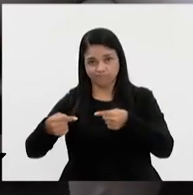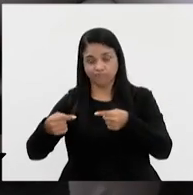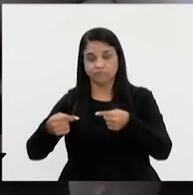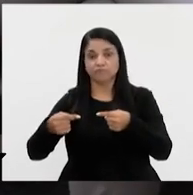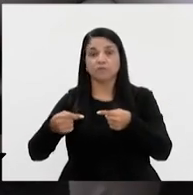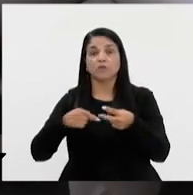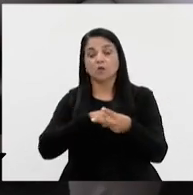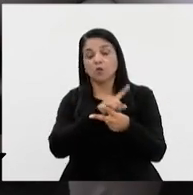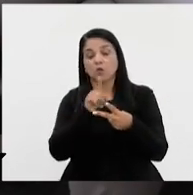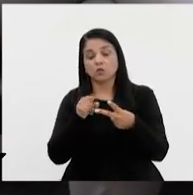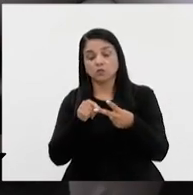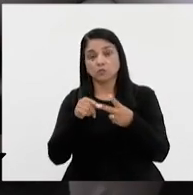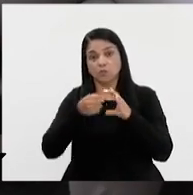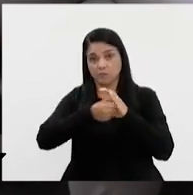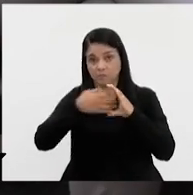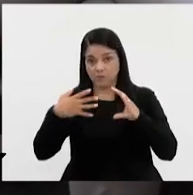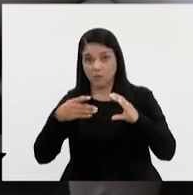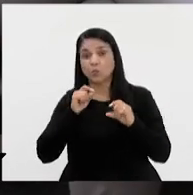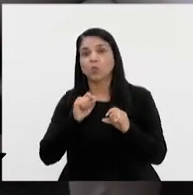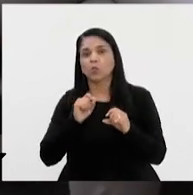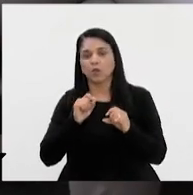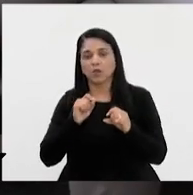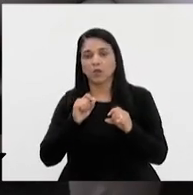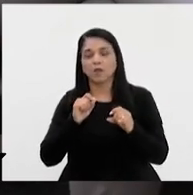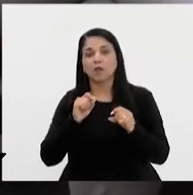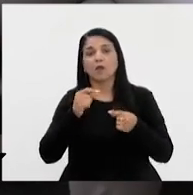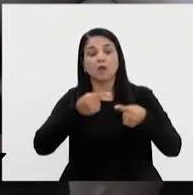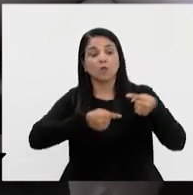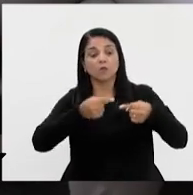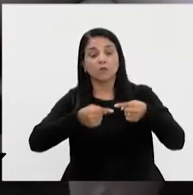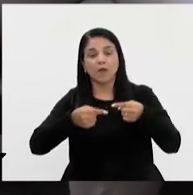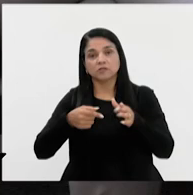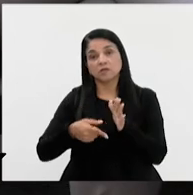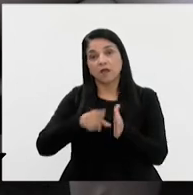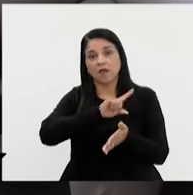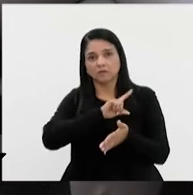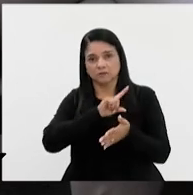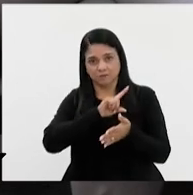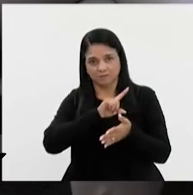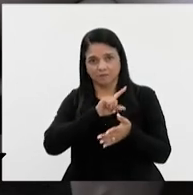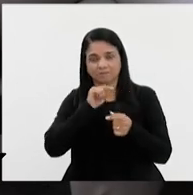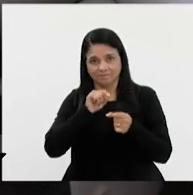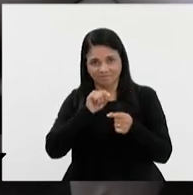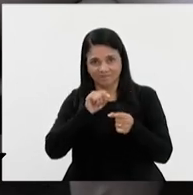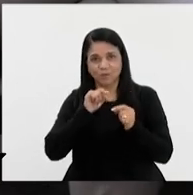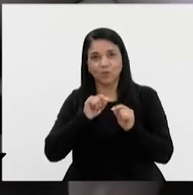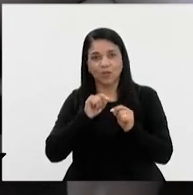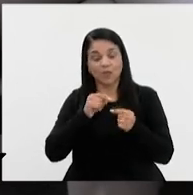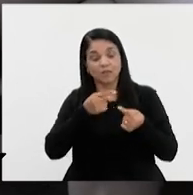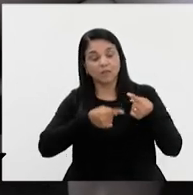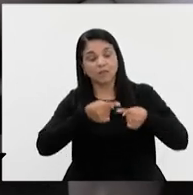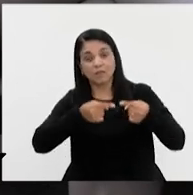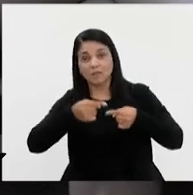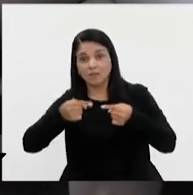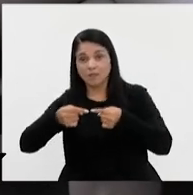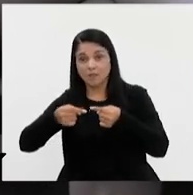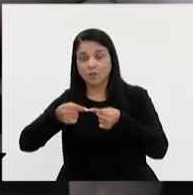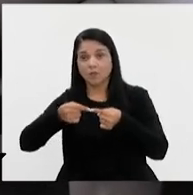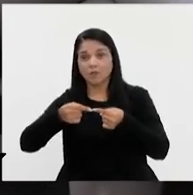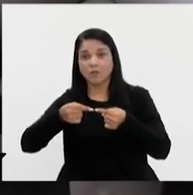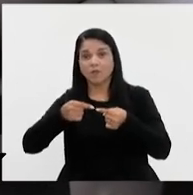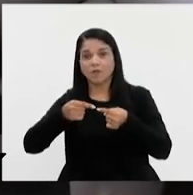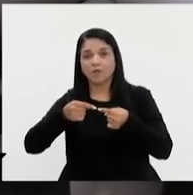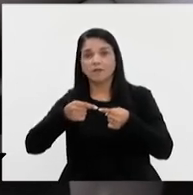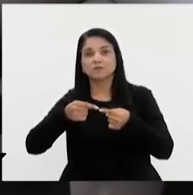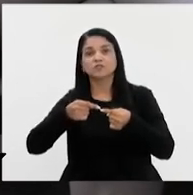segundo aspecto também que eu queria trazer para o debate, que é o aspecto do debate que a gente fez no ponto anterior. No ponto anterior, a gente estava debatendo a pertinência de